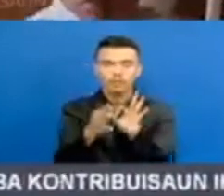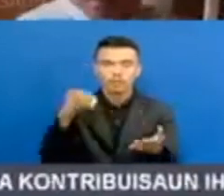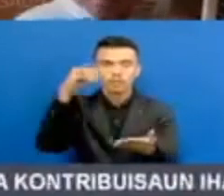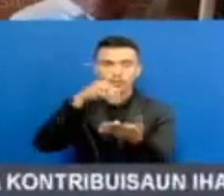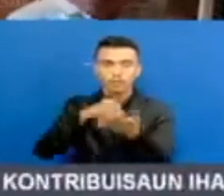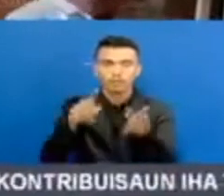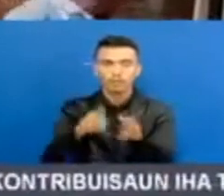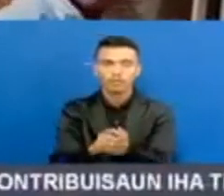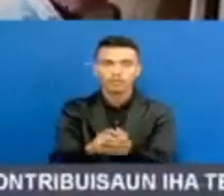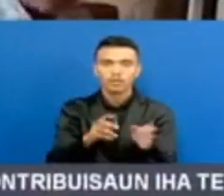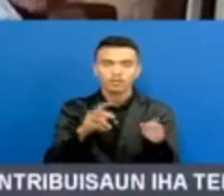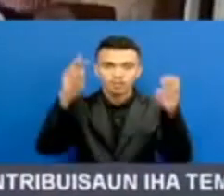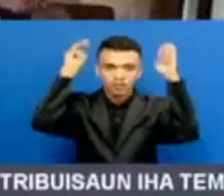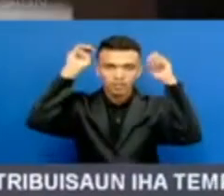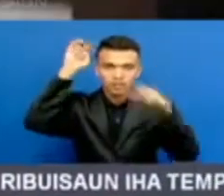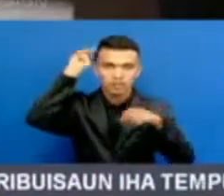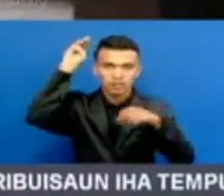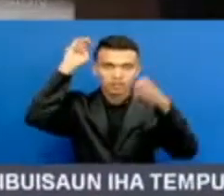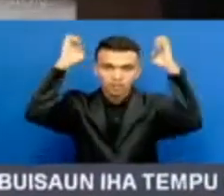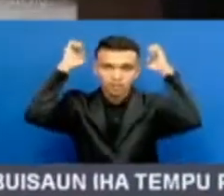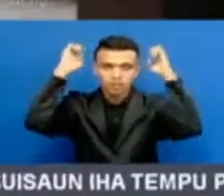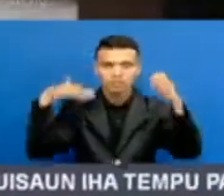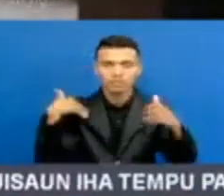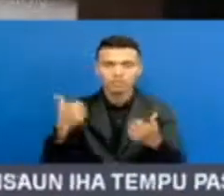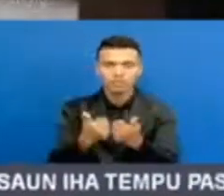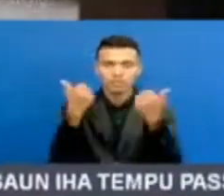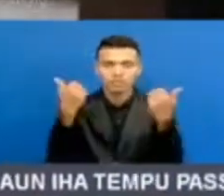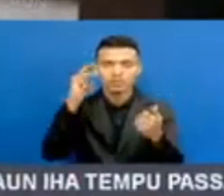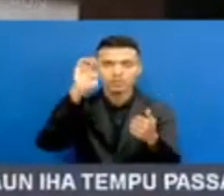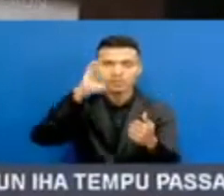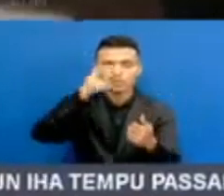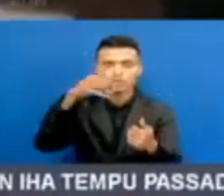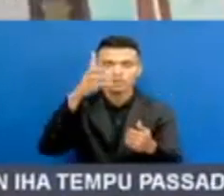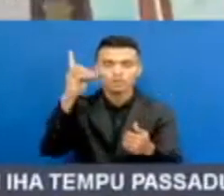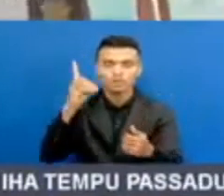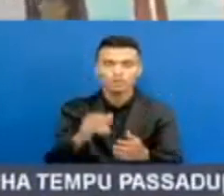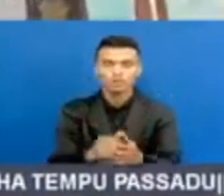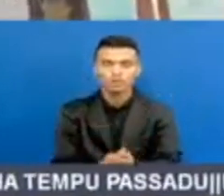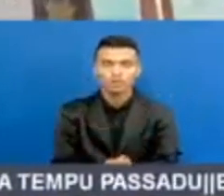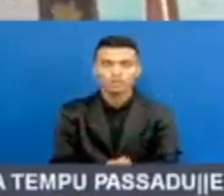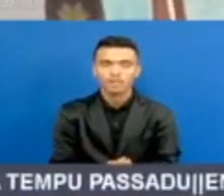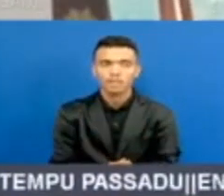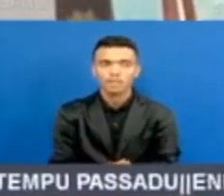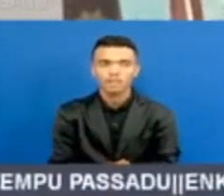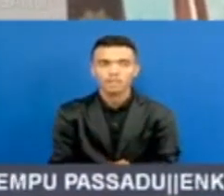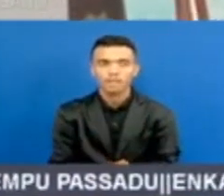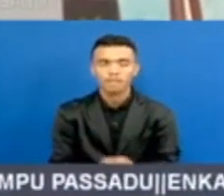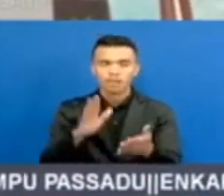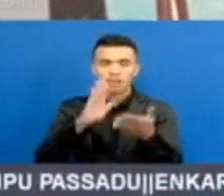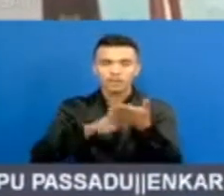projeto comunitário Ministério da Educação, Juventude no Desporto, MGD. Los